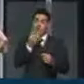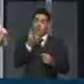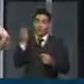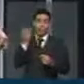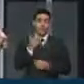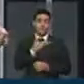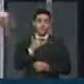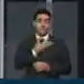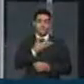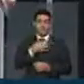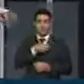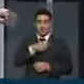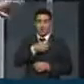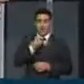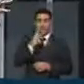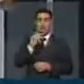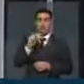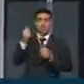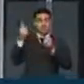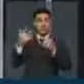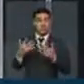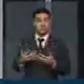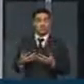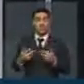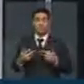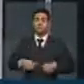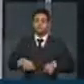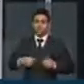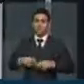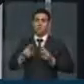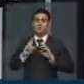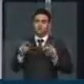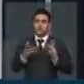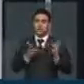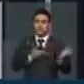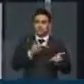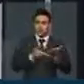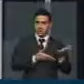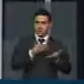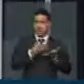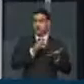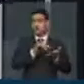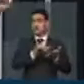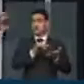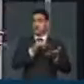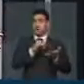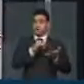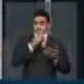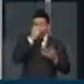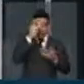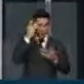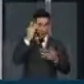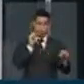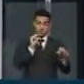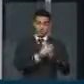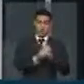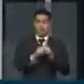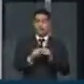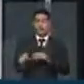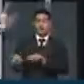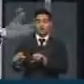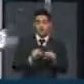colega da Bahia onde ele coloca aqui que tem que ser diferenciado o tratamento pro caso do homicídio e pro caso do estupro agora o